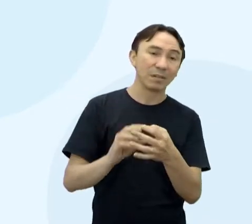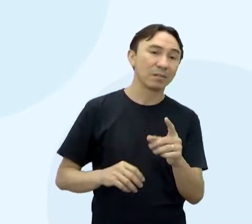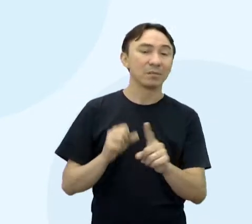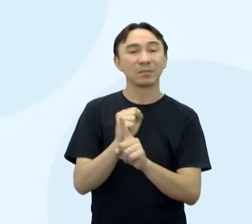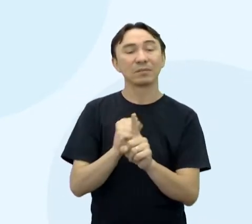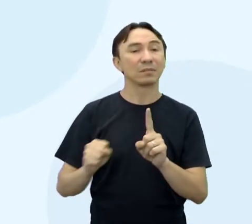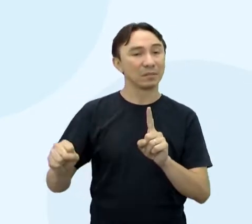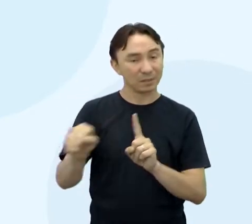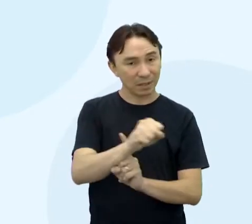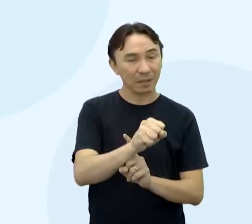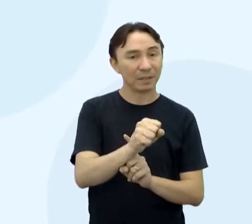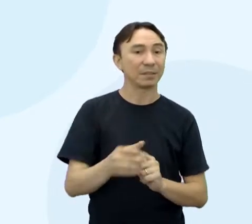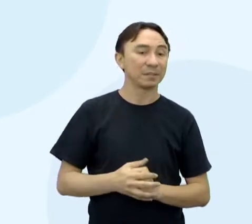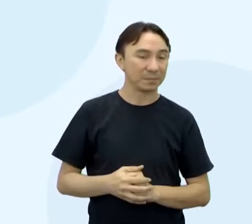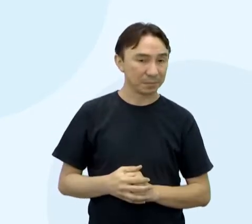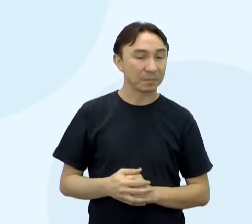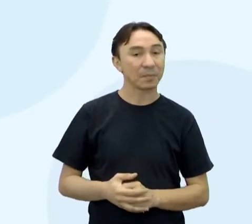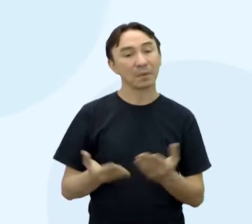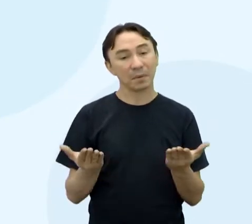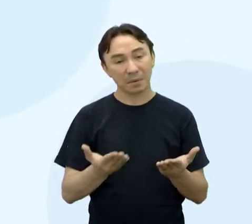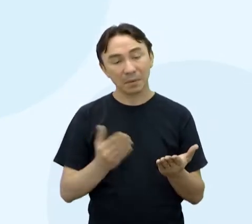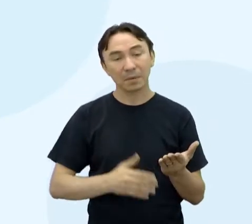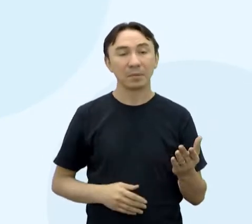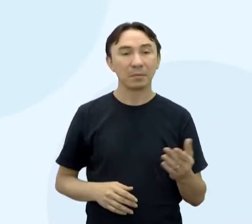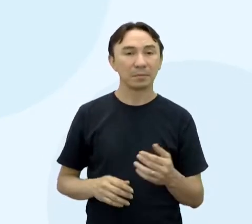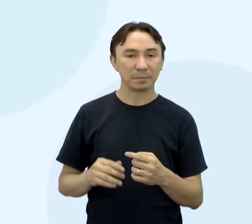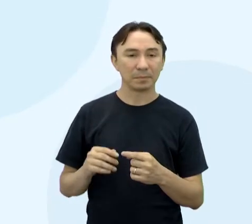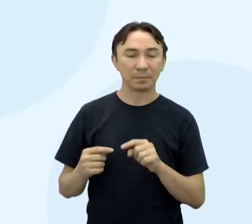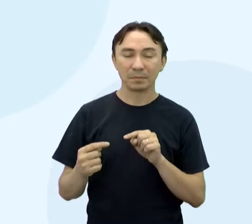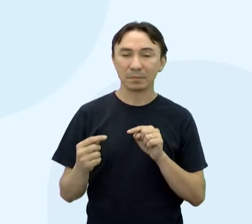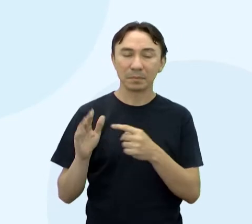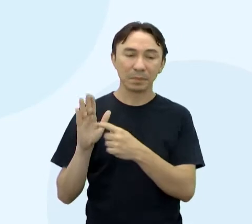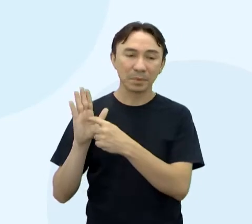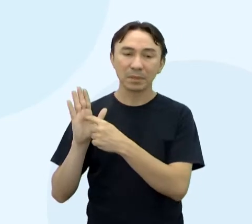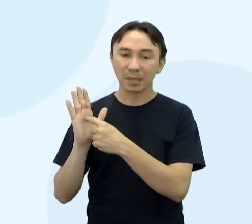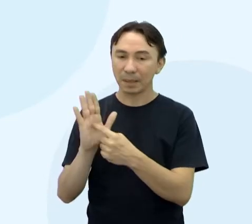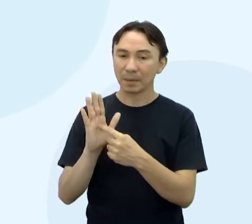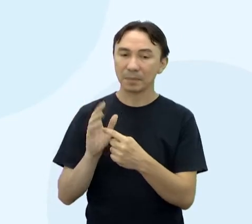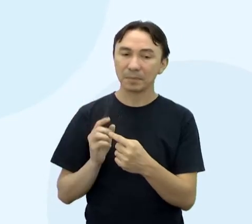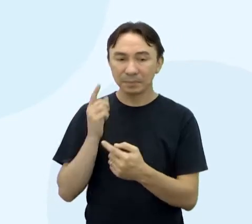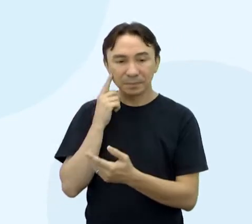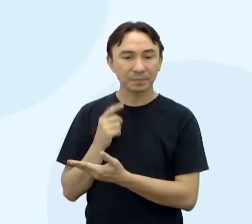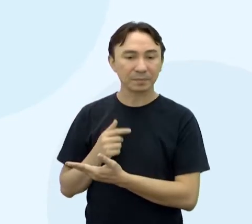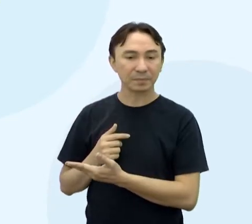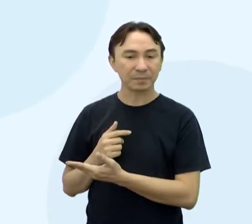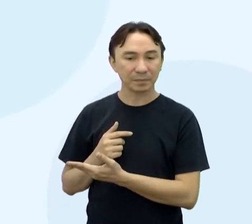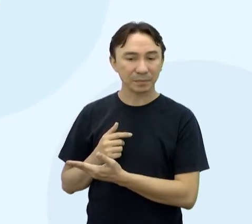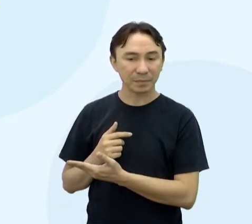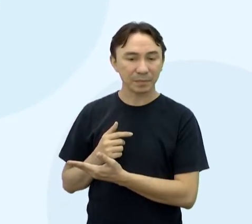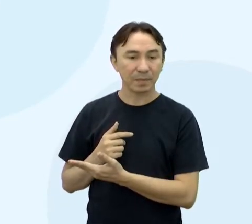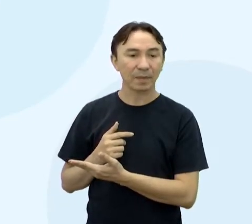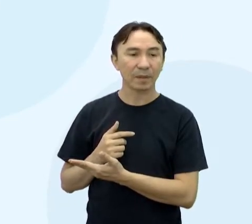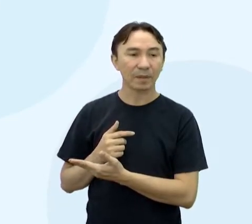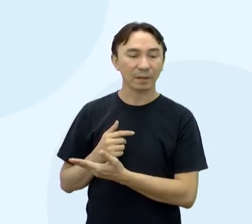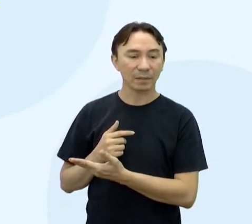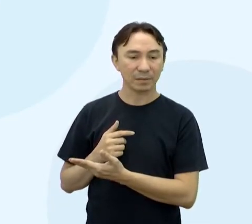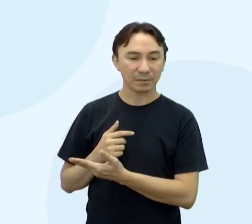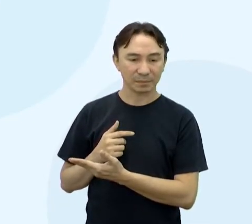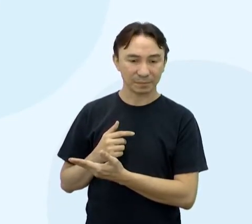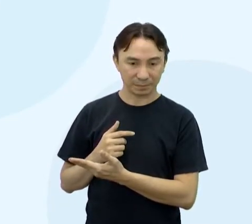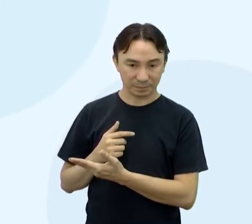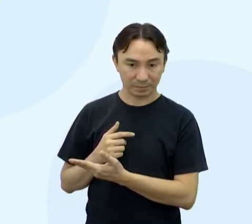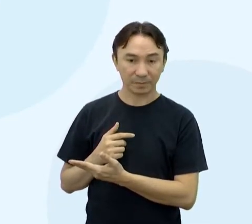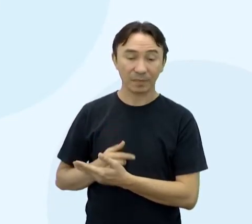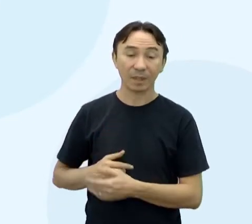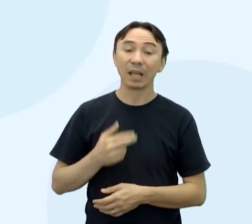Deixa eu marcar aqui para vocês. Vamos lá. Ó, visto que a língua é a